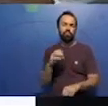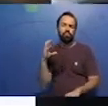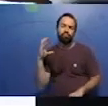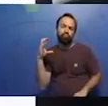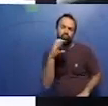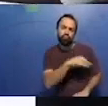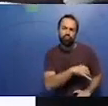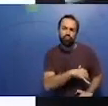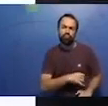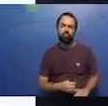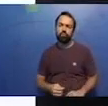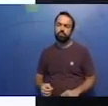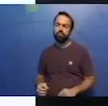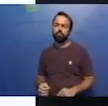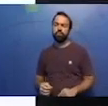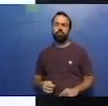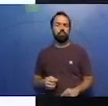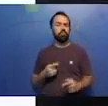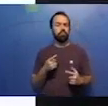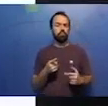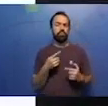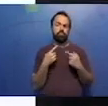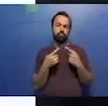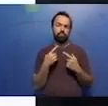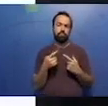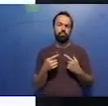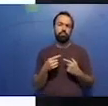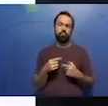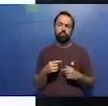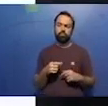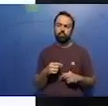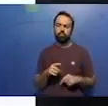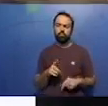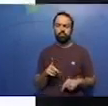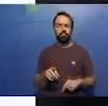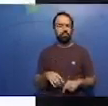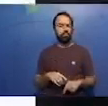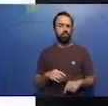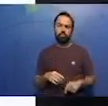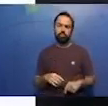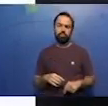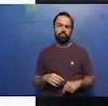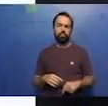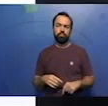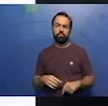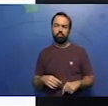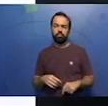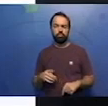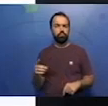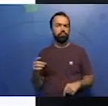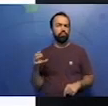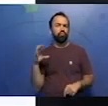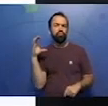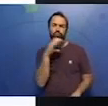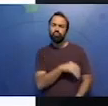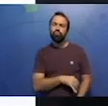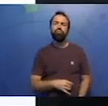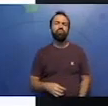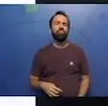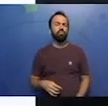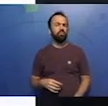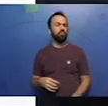também é importante, que se você falar 55, já foi para o 56. Então, como ele é bem veloz,